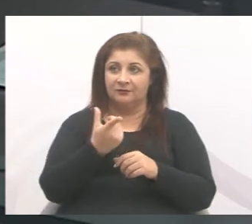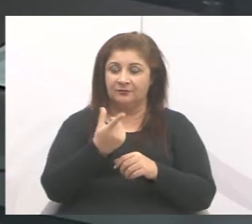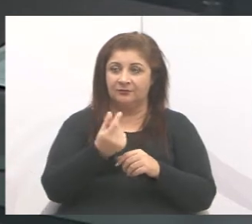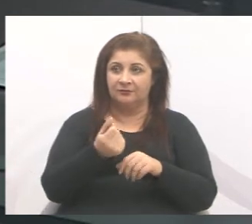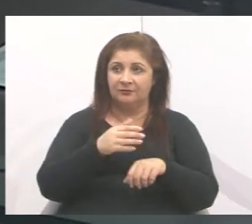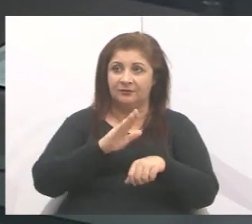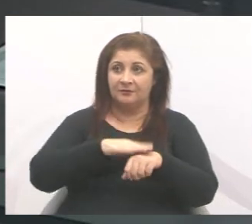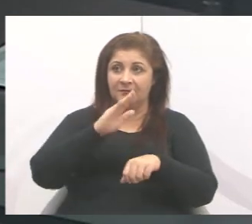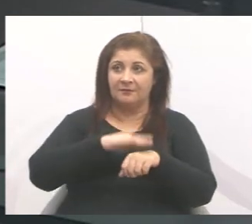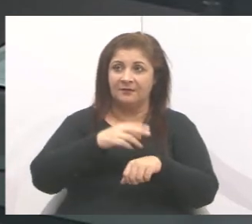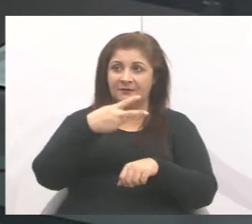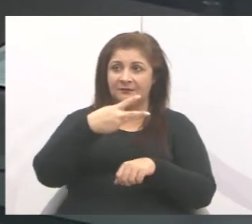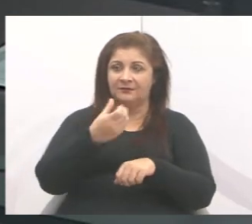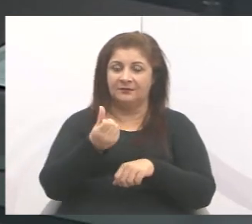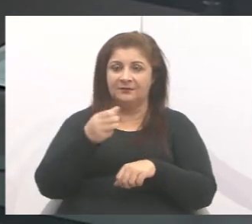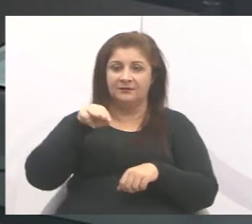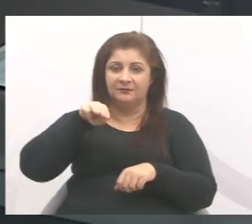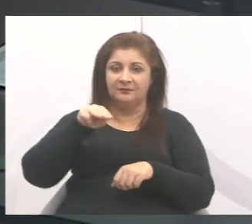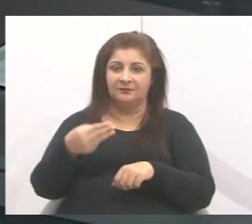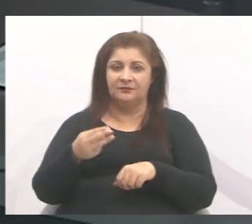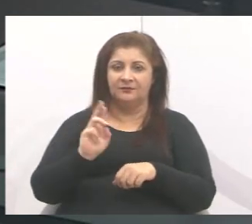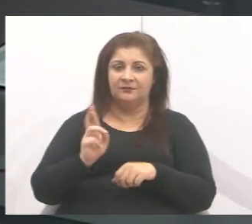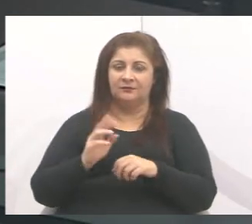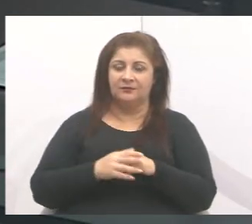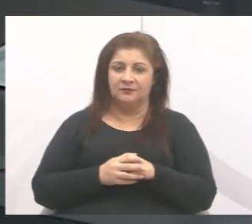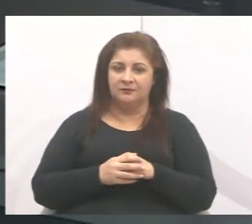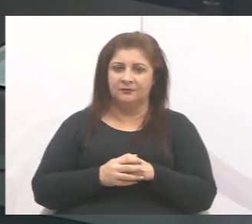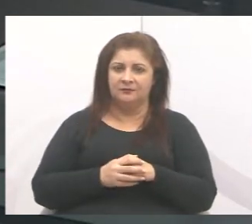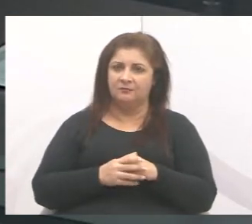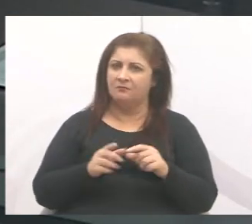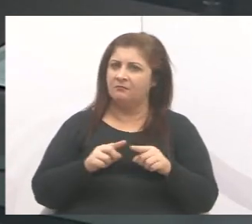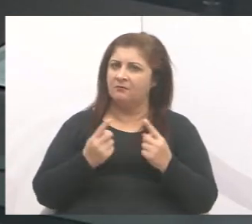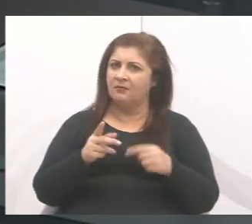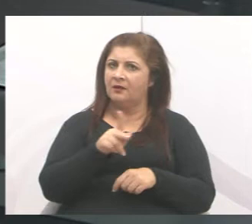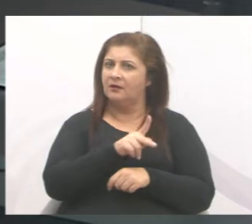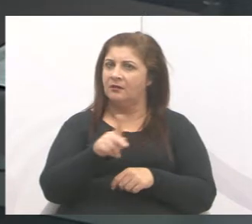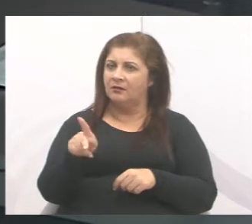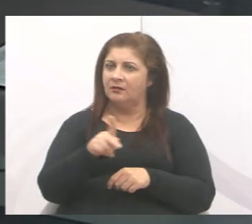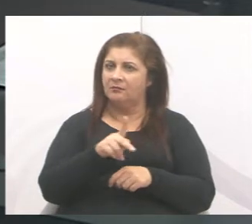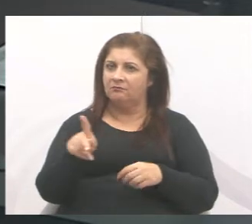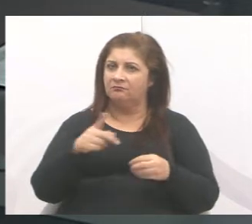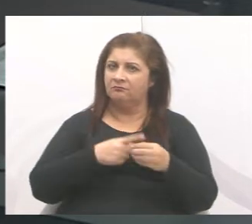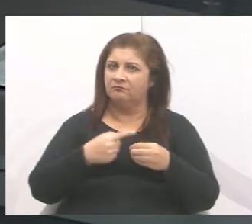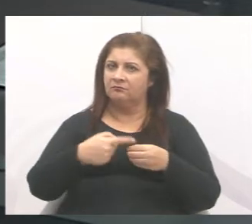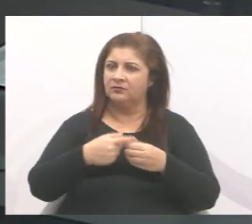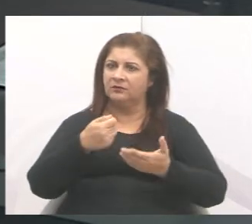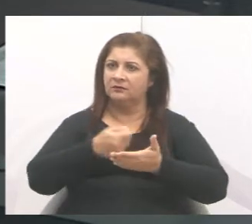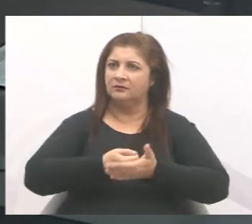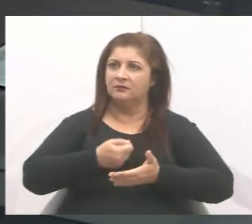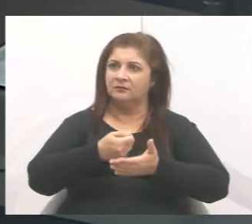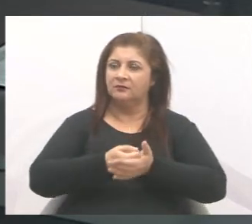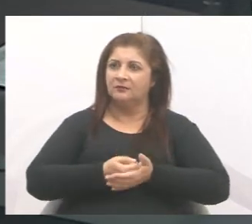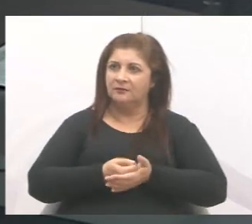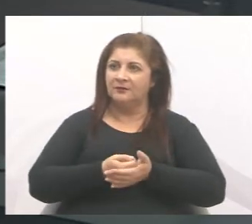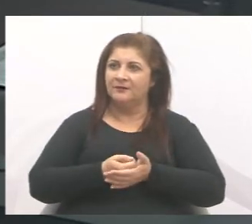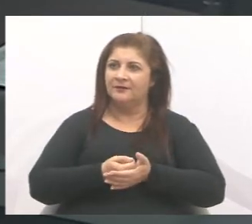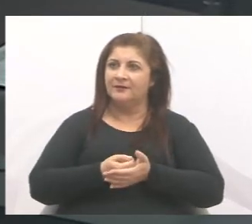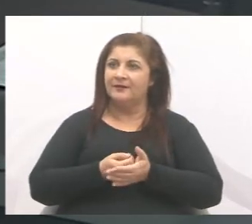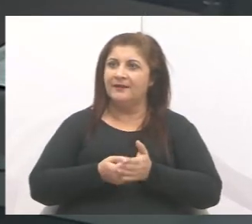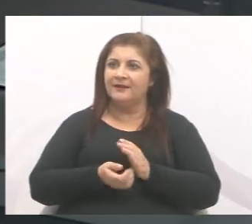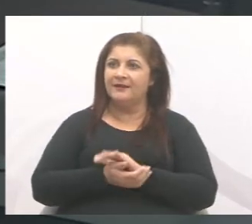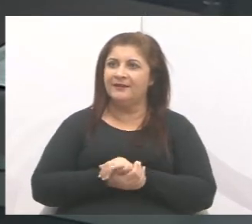26 milhões de reais. E os professores do nosso município, eles estão cobrando, né, estão